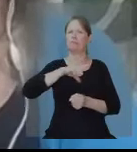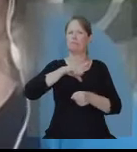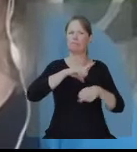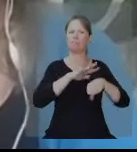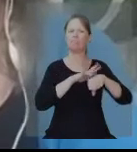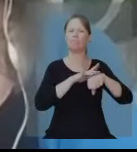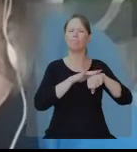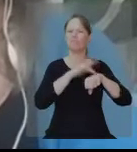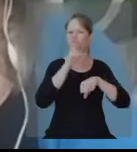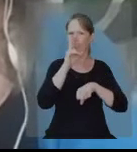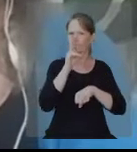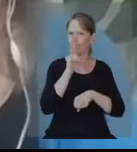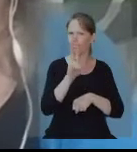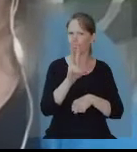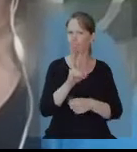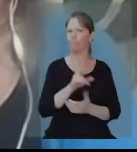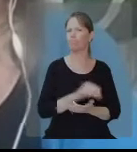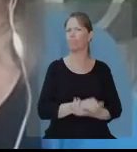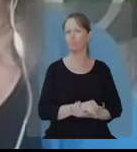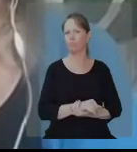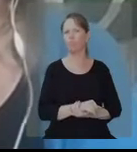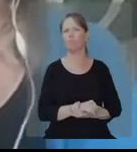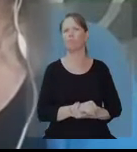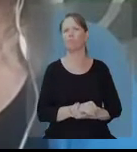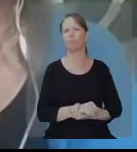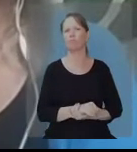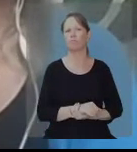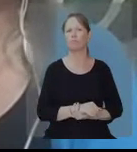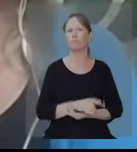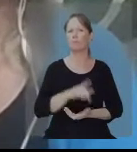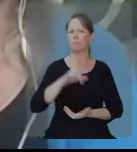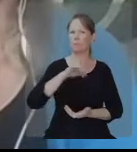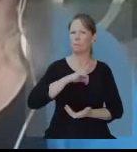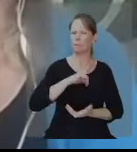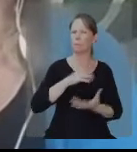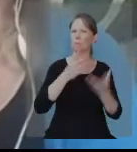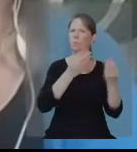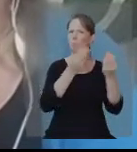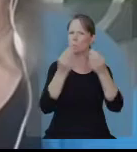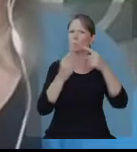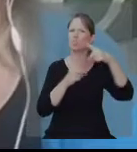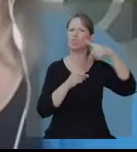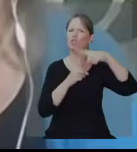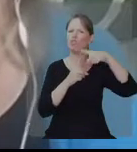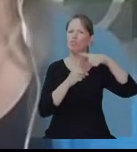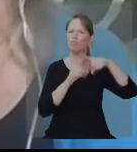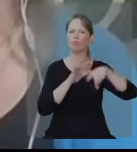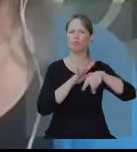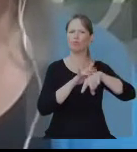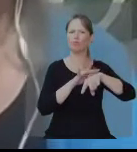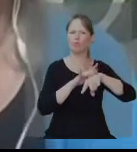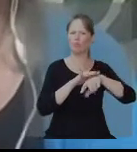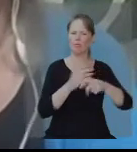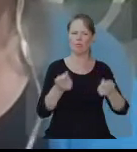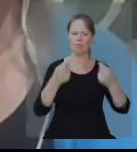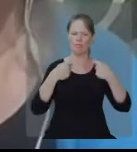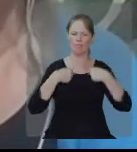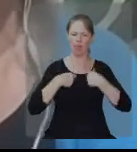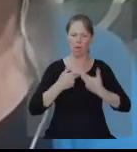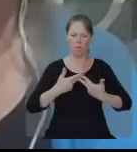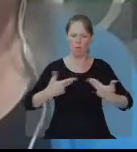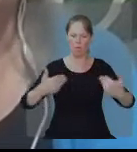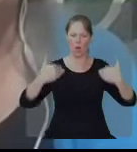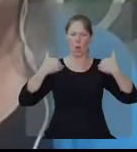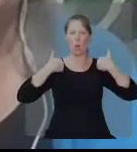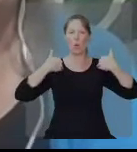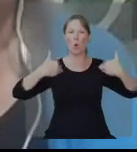é muito, muito forte, né? Então, assim, várias síndromes e outras reações que o